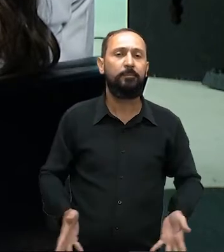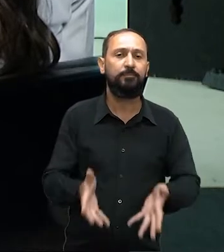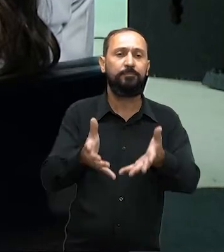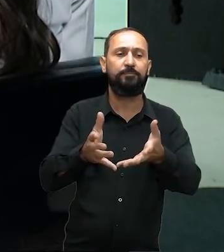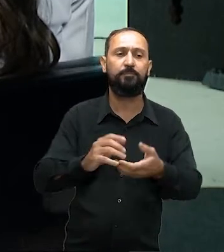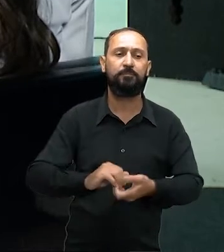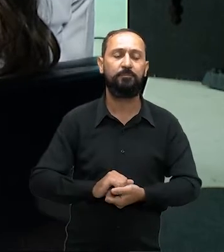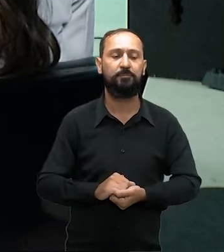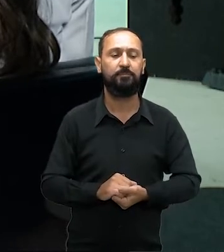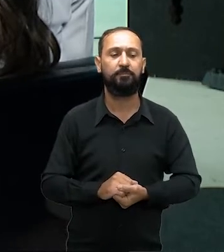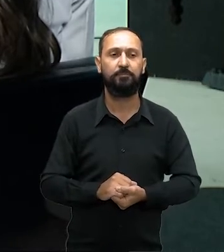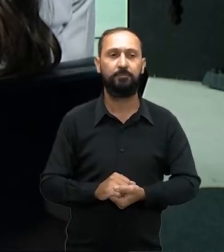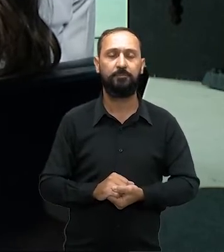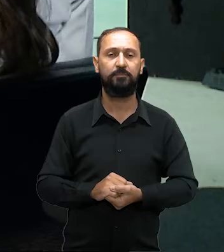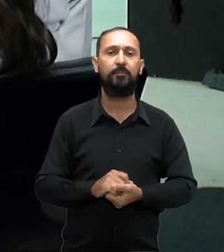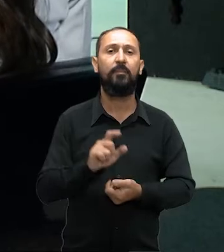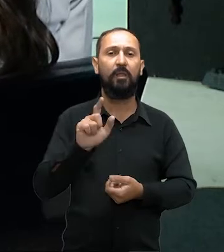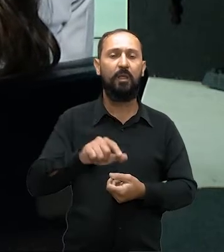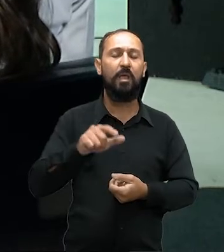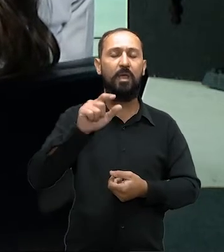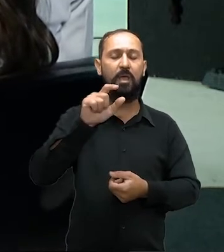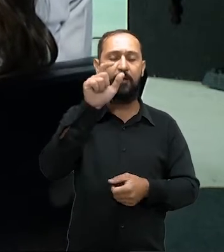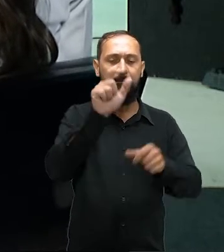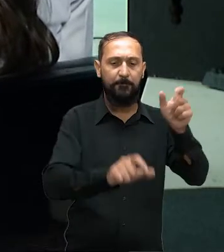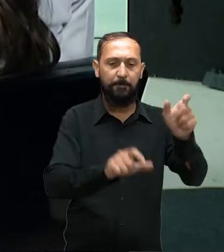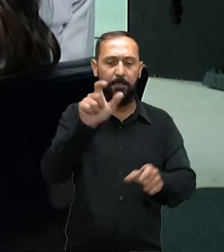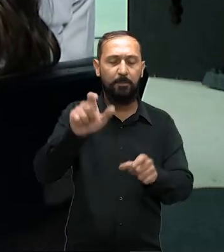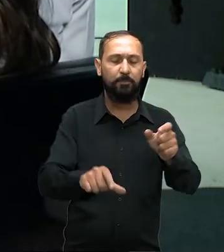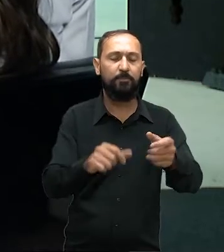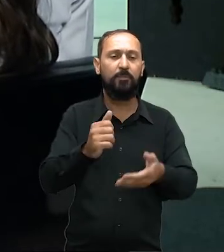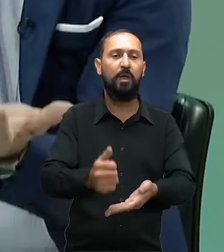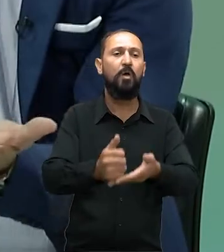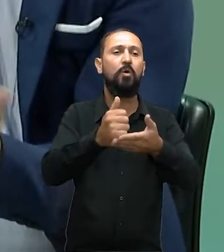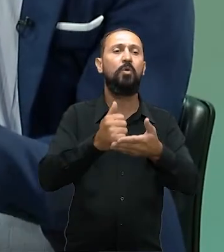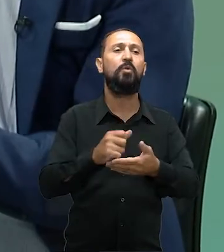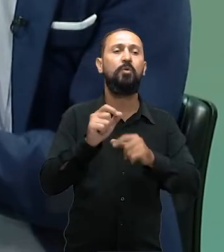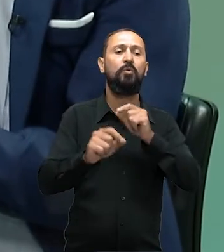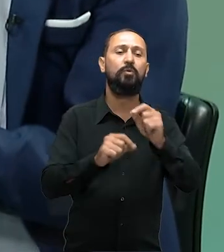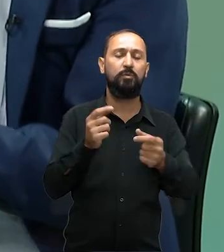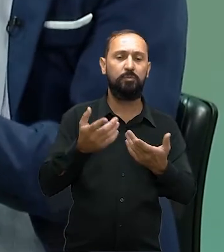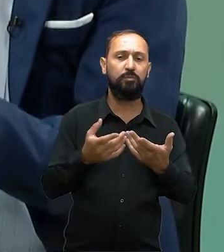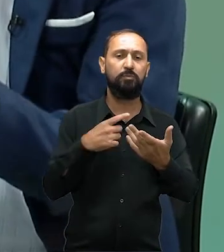fator gerador disso tudo, né? É o cidadão que gera toda